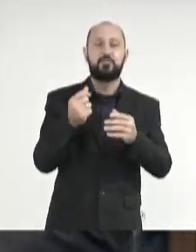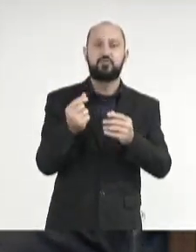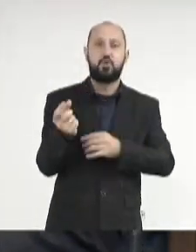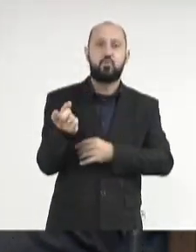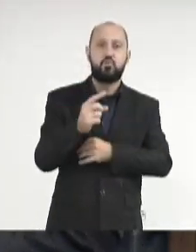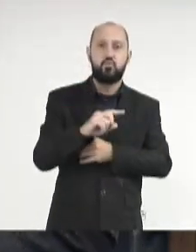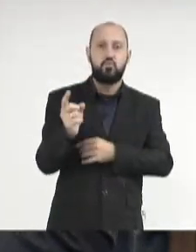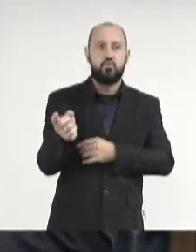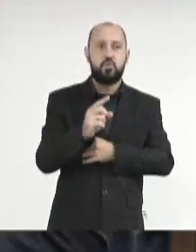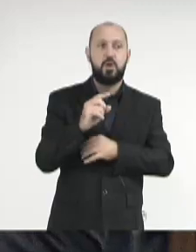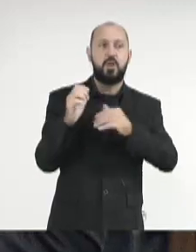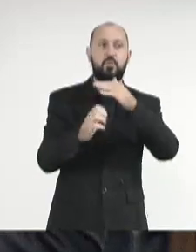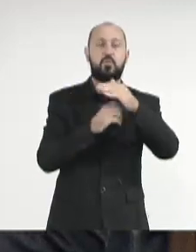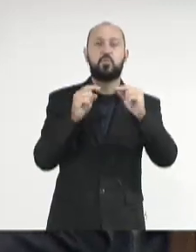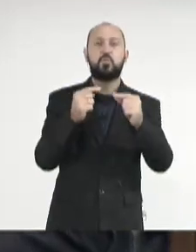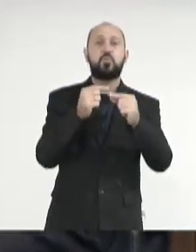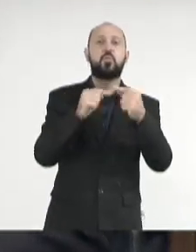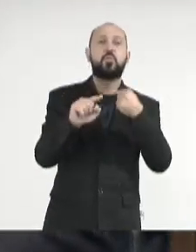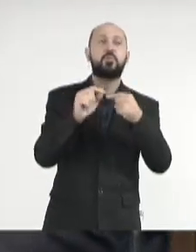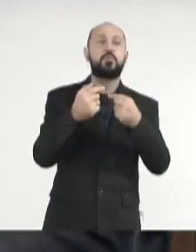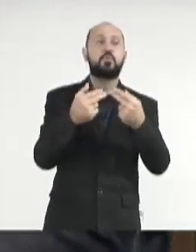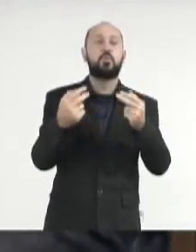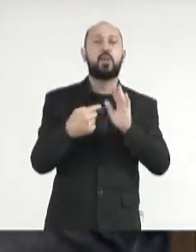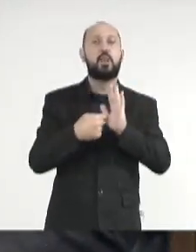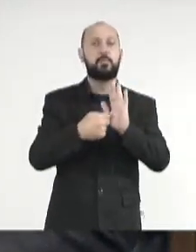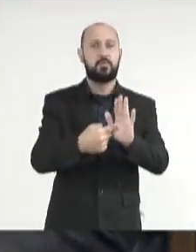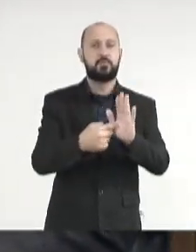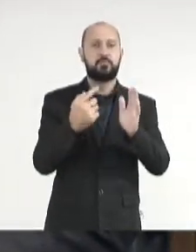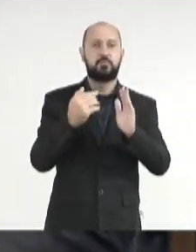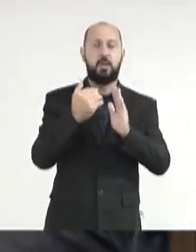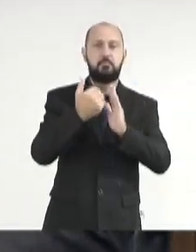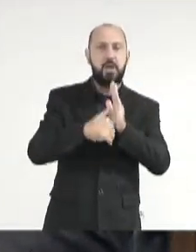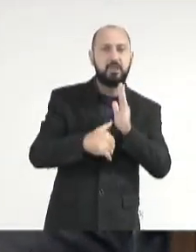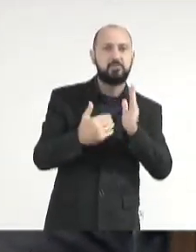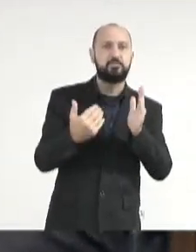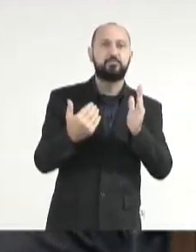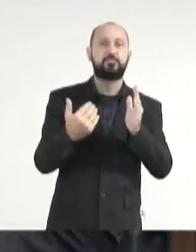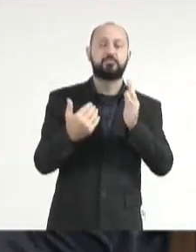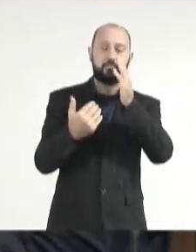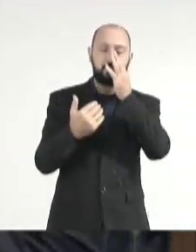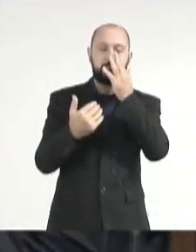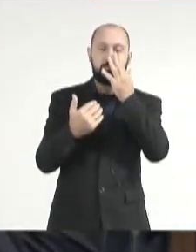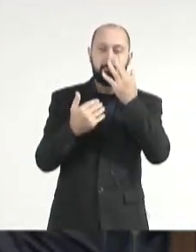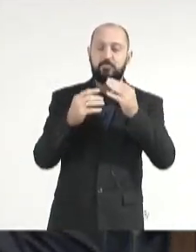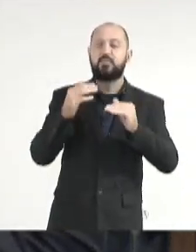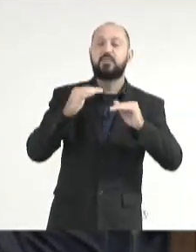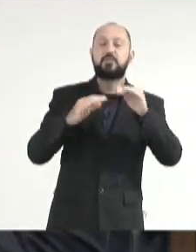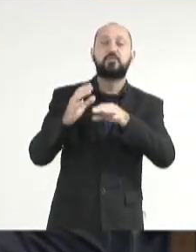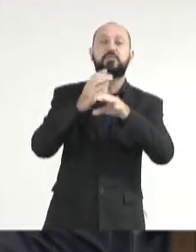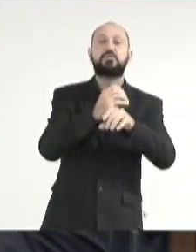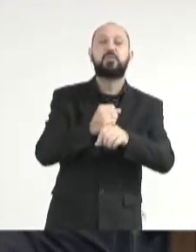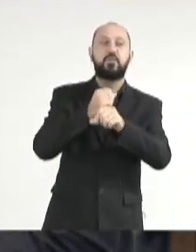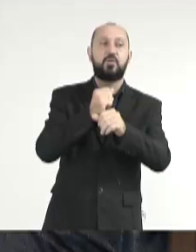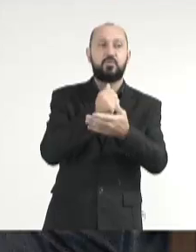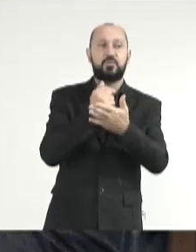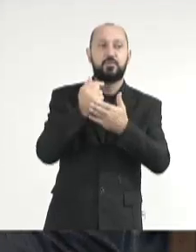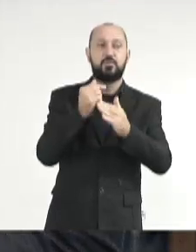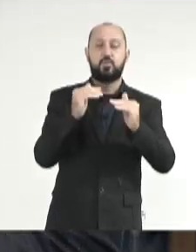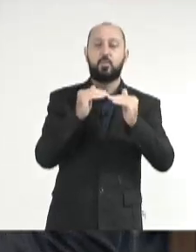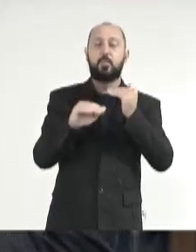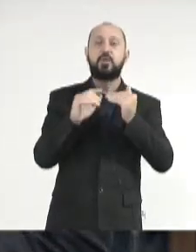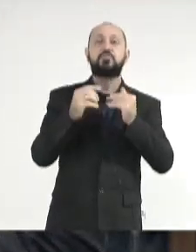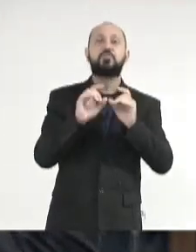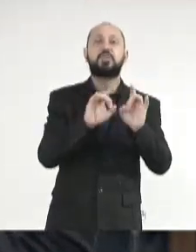movimentação financeira daquela empresa não é compatível com a mercadoria que ela apresentou. Está a menos, por exemplo, né? Mas os balanços oficiais não é compatível